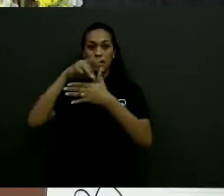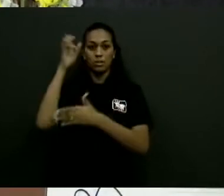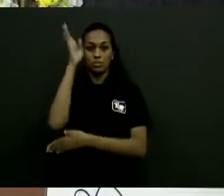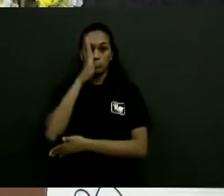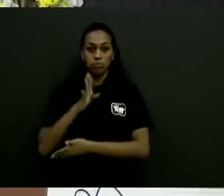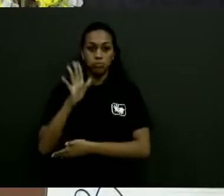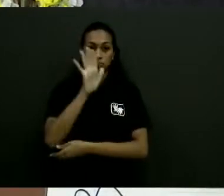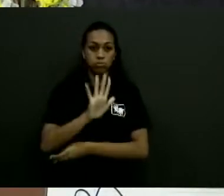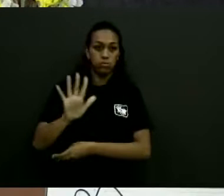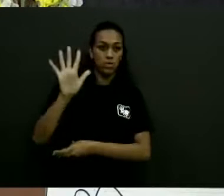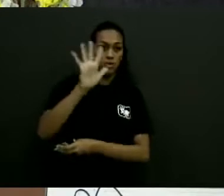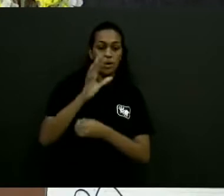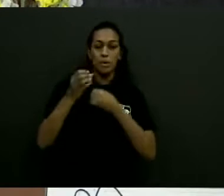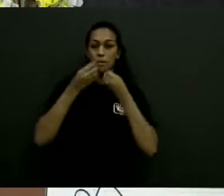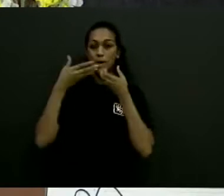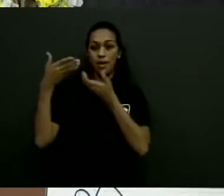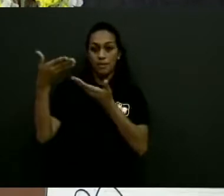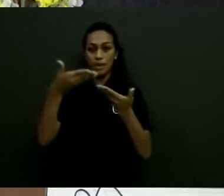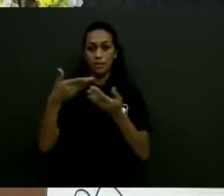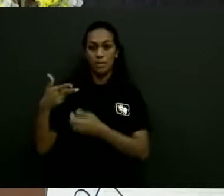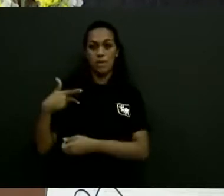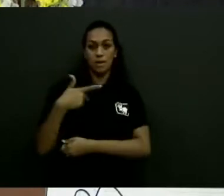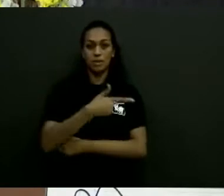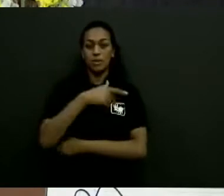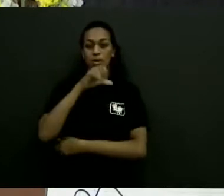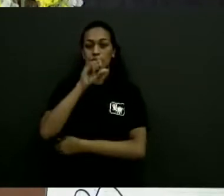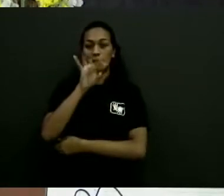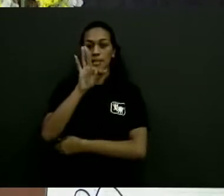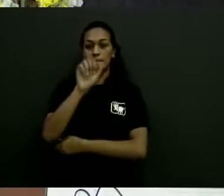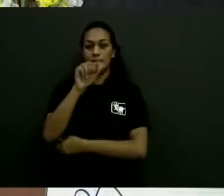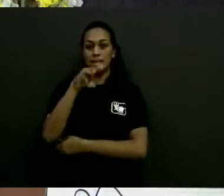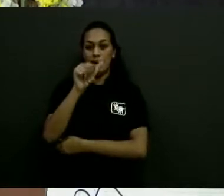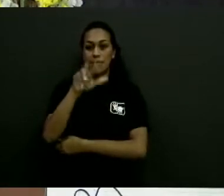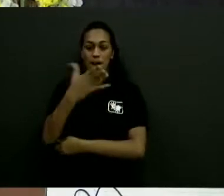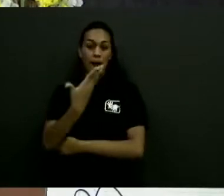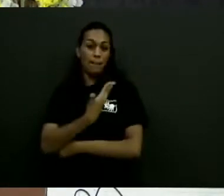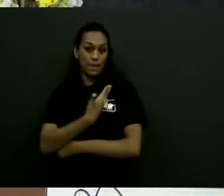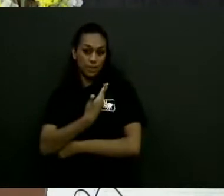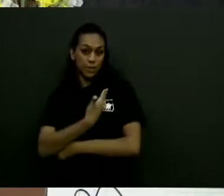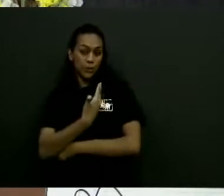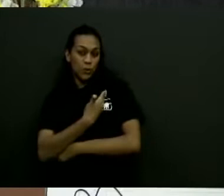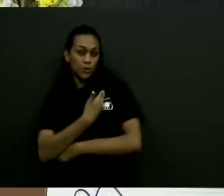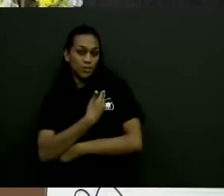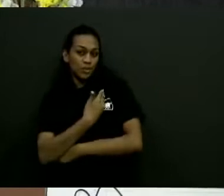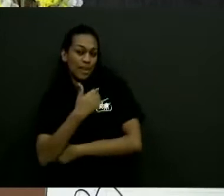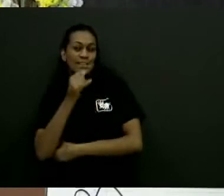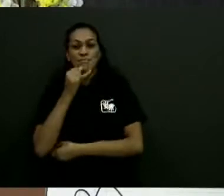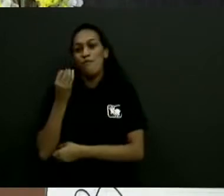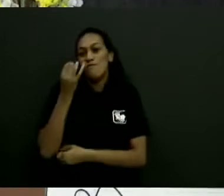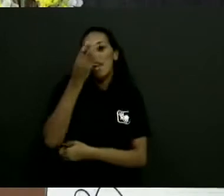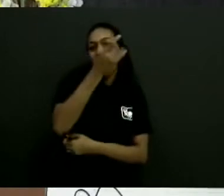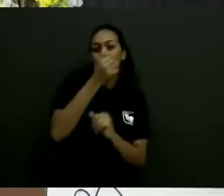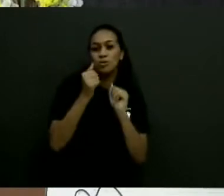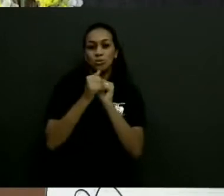nacional. Seja muito bem-vindo, Pastor Itamar, meu amigo, companheiro de viagem. Dê a